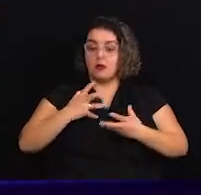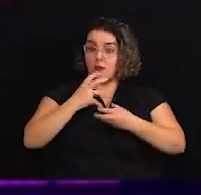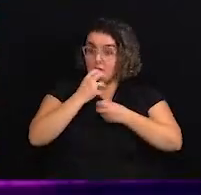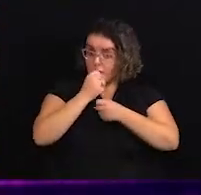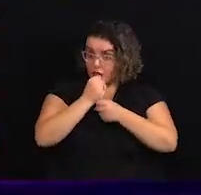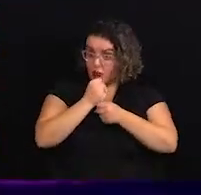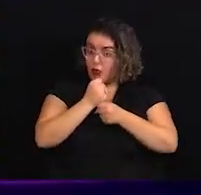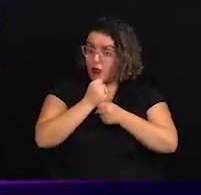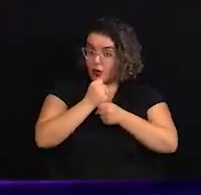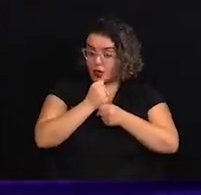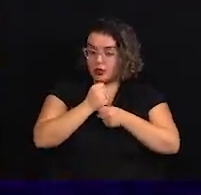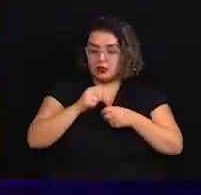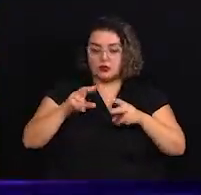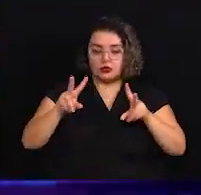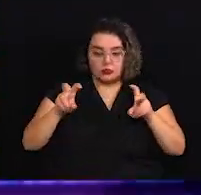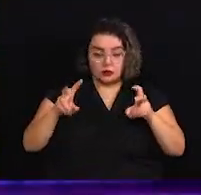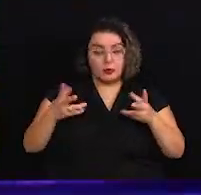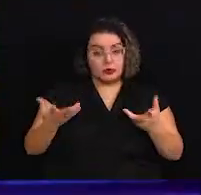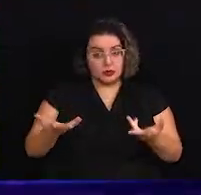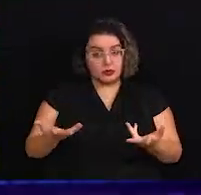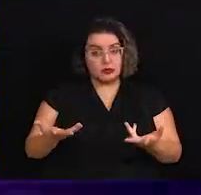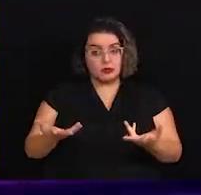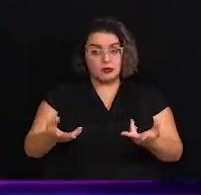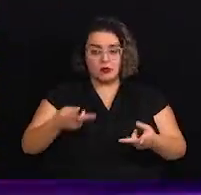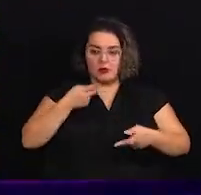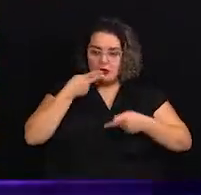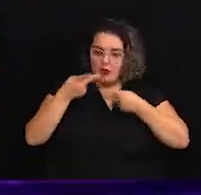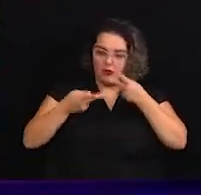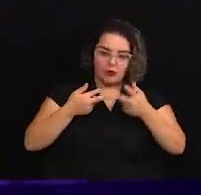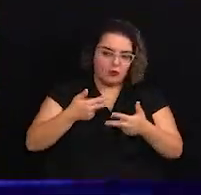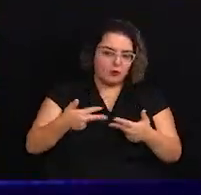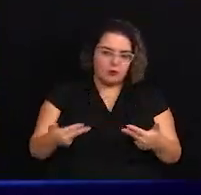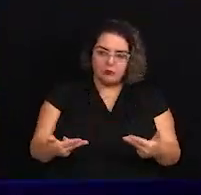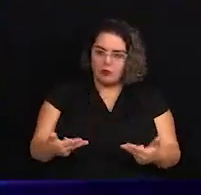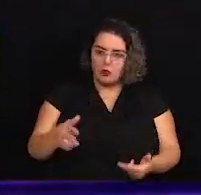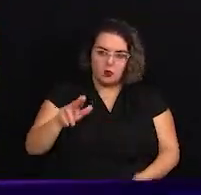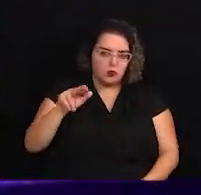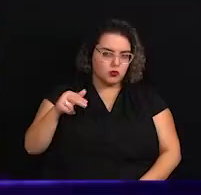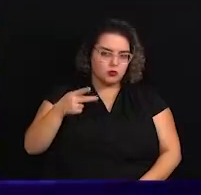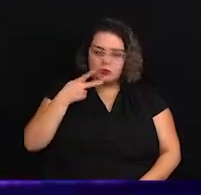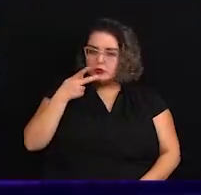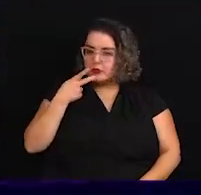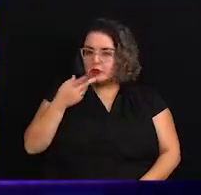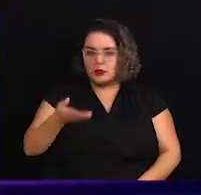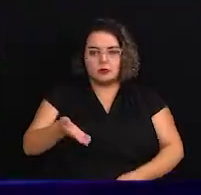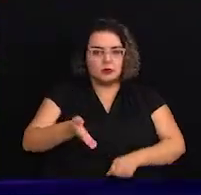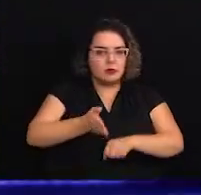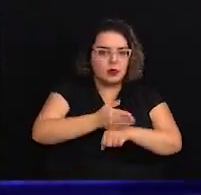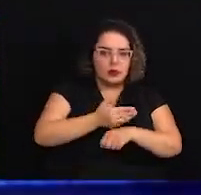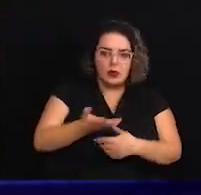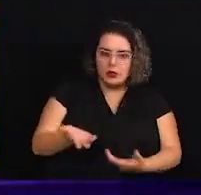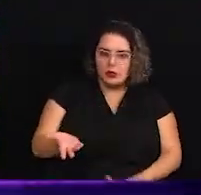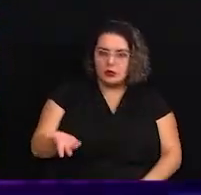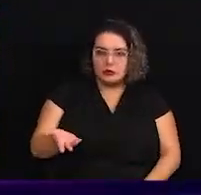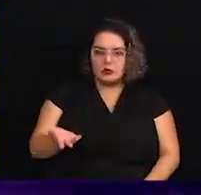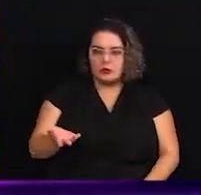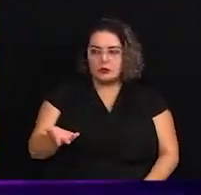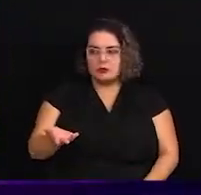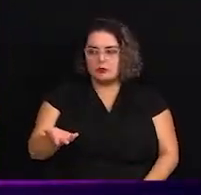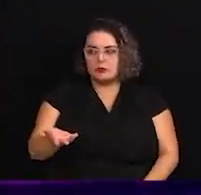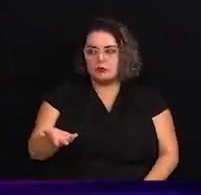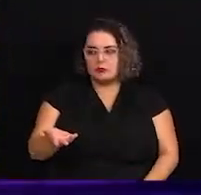Pelo próprio tema em si, eu acabo tendo que abordar coisas que talvez eu nunca tivesse abordado antes, como